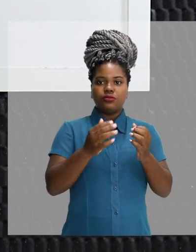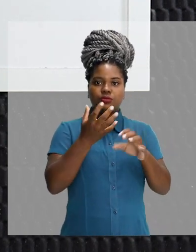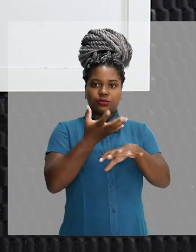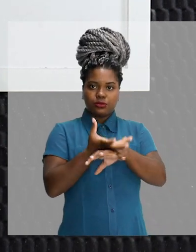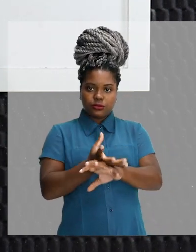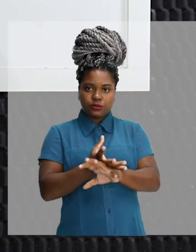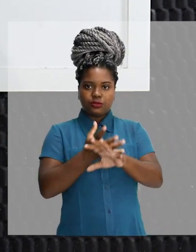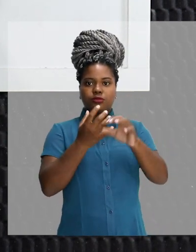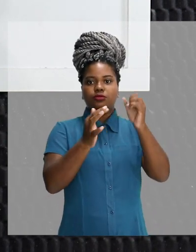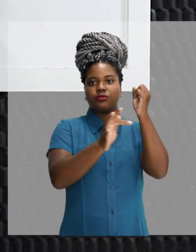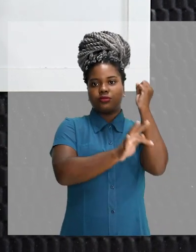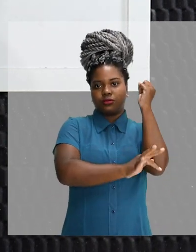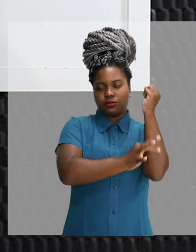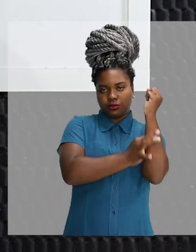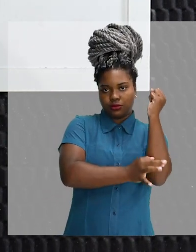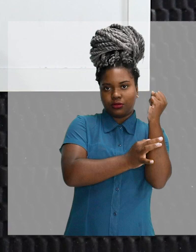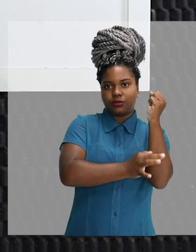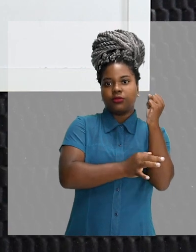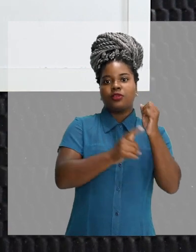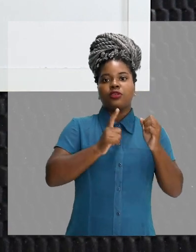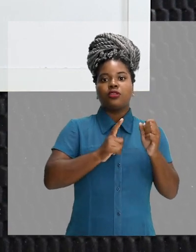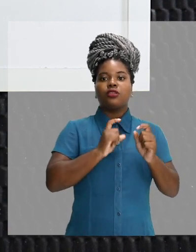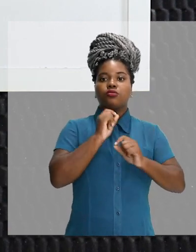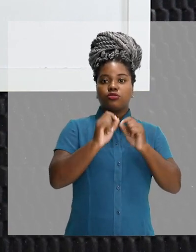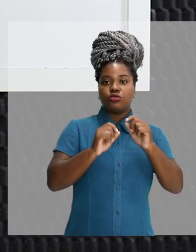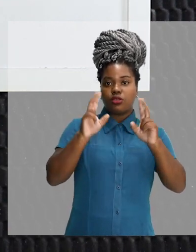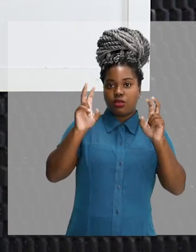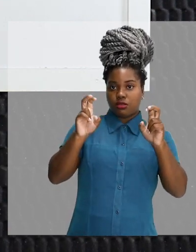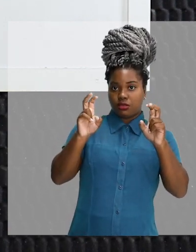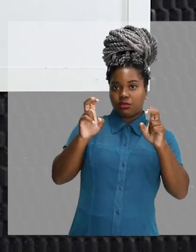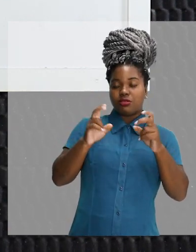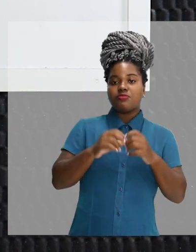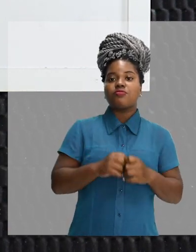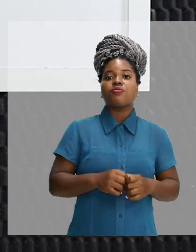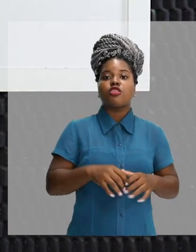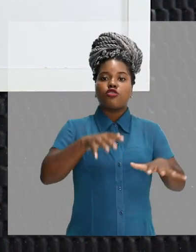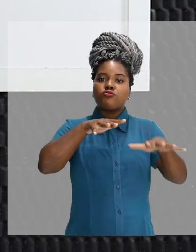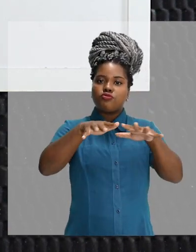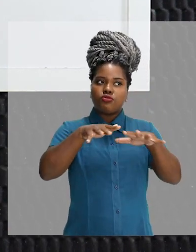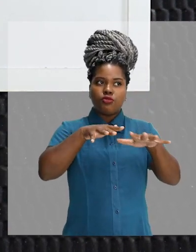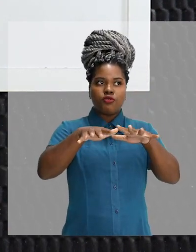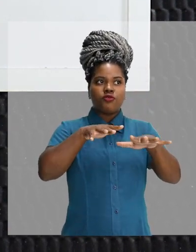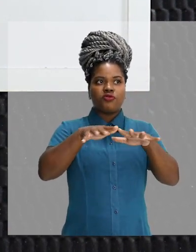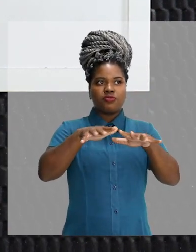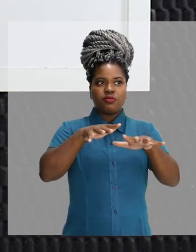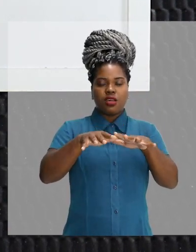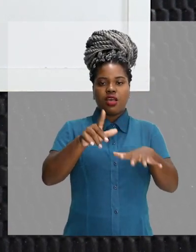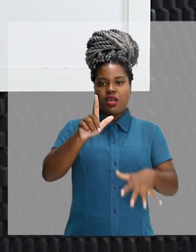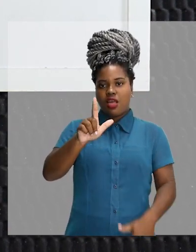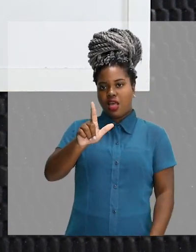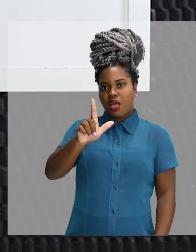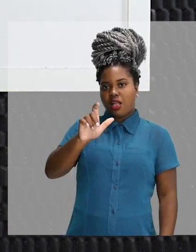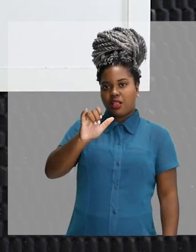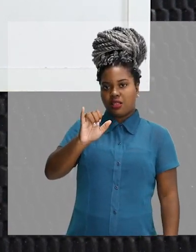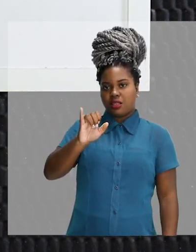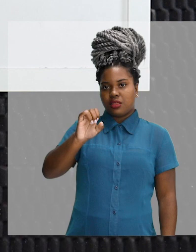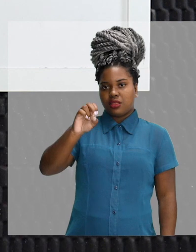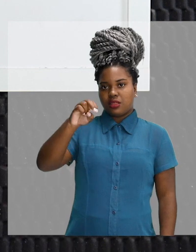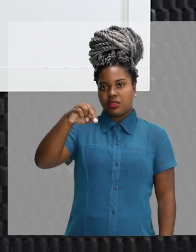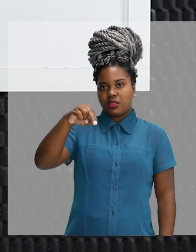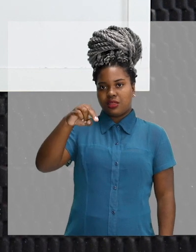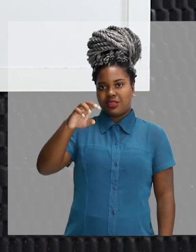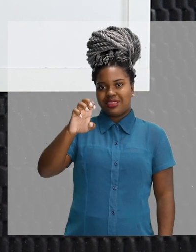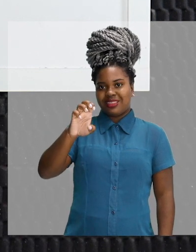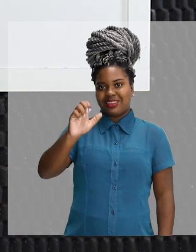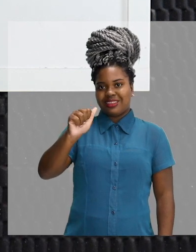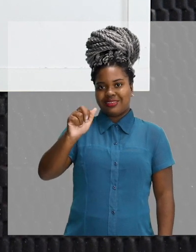Hoje nós vamos falar sobre conservação da quantidade do movimento linear. Só que nossa aula hoje é diferente. Nossa aula hoje será